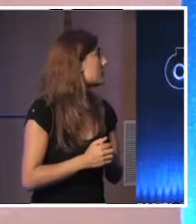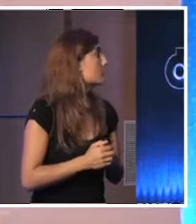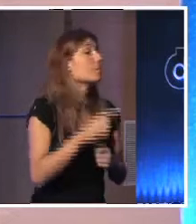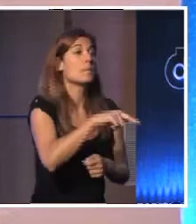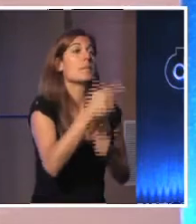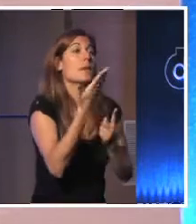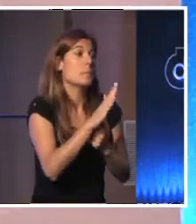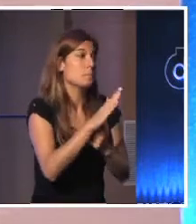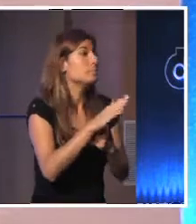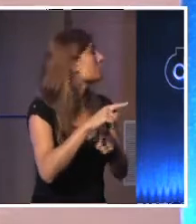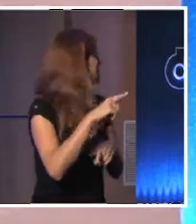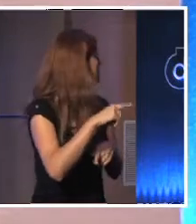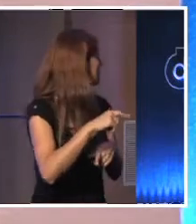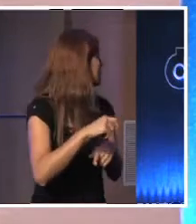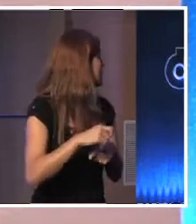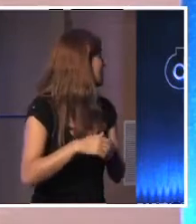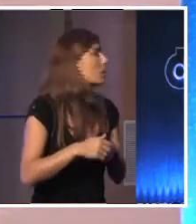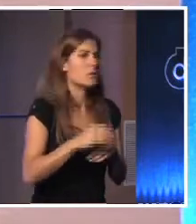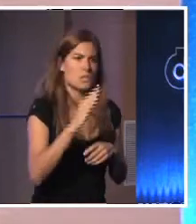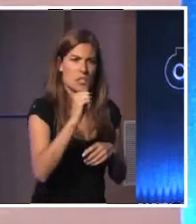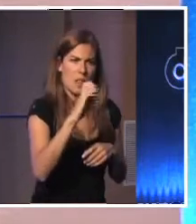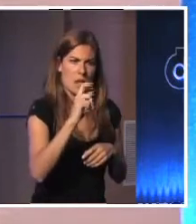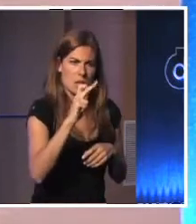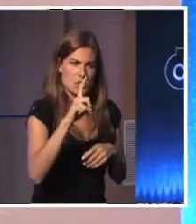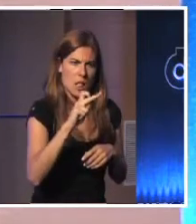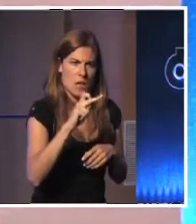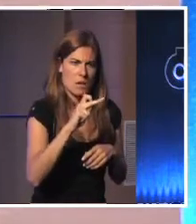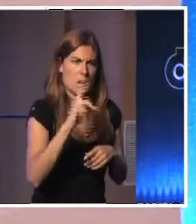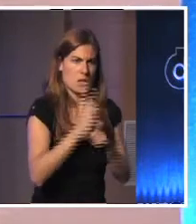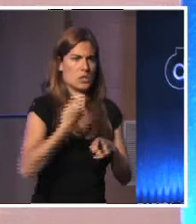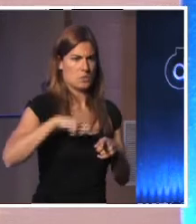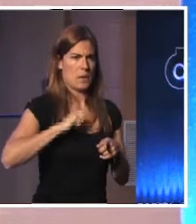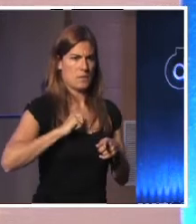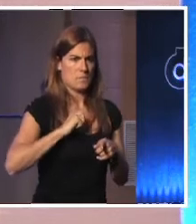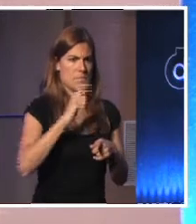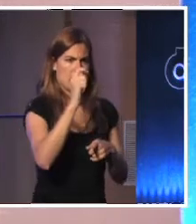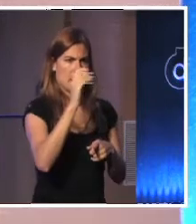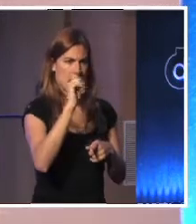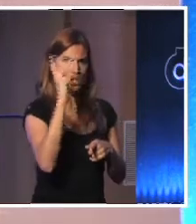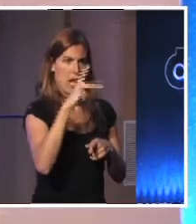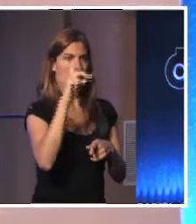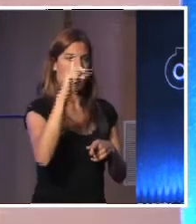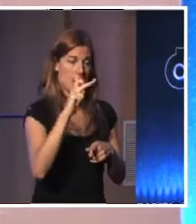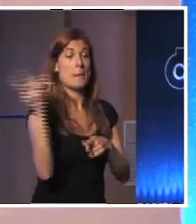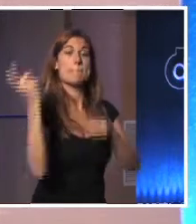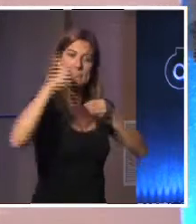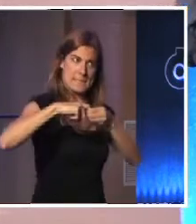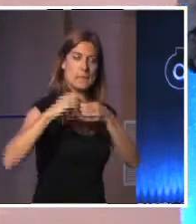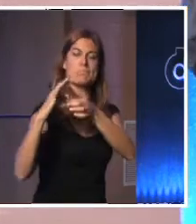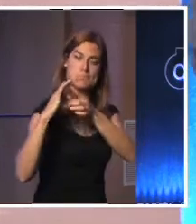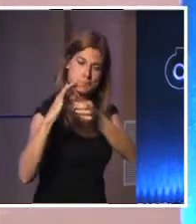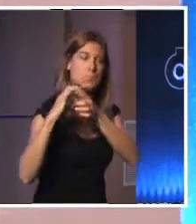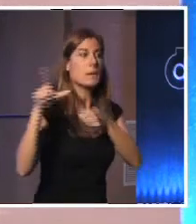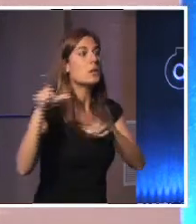nossa parceira e foi quem iniciou todo este trabalho em Espanha com os cães surdos. Eles também só